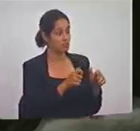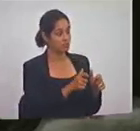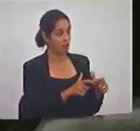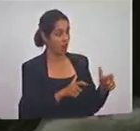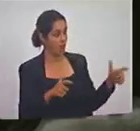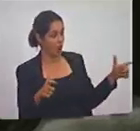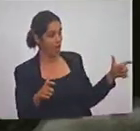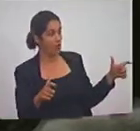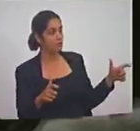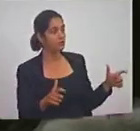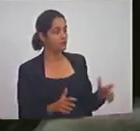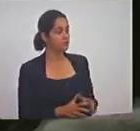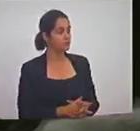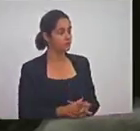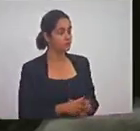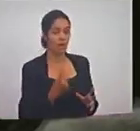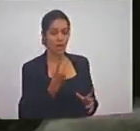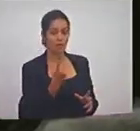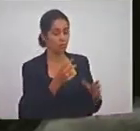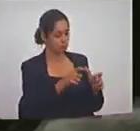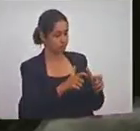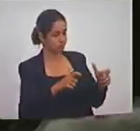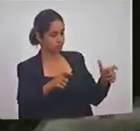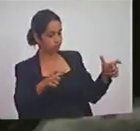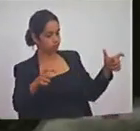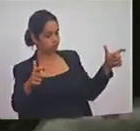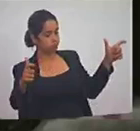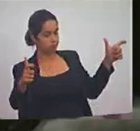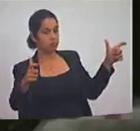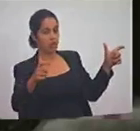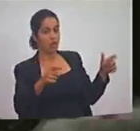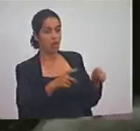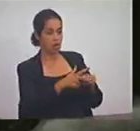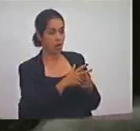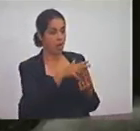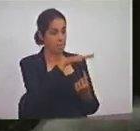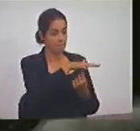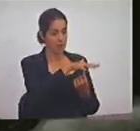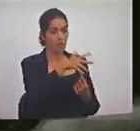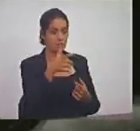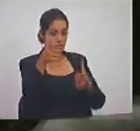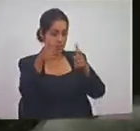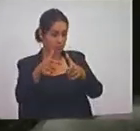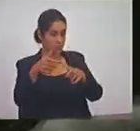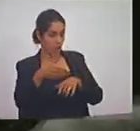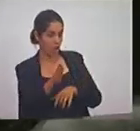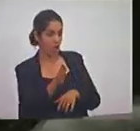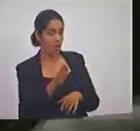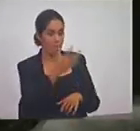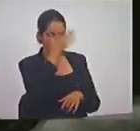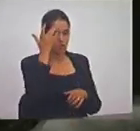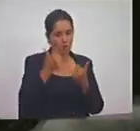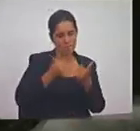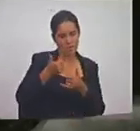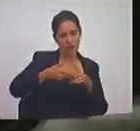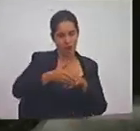feito, e sim essas duas coberturas maiores para poder atender a quantidade de pessoas que frequentam aquele local. E eu fui